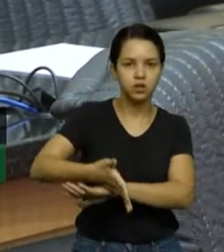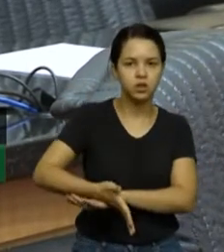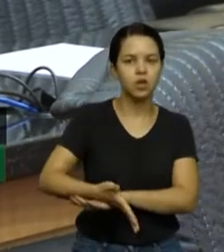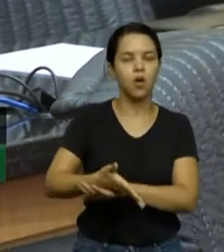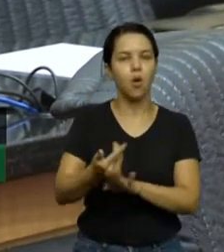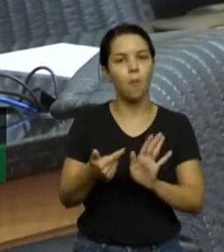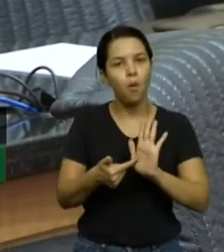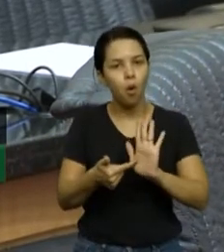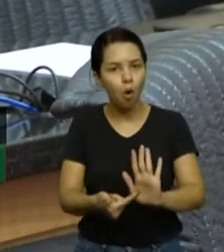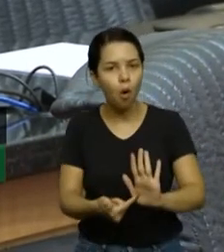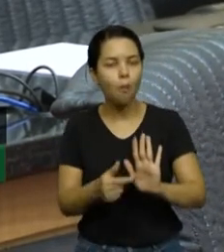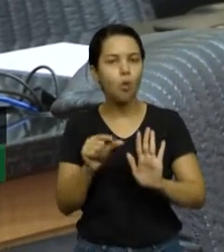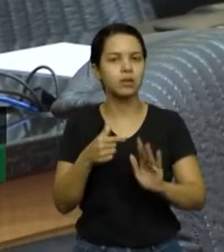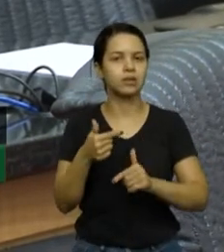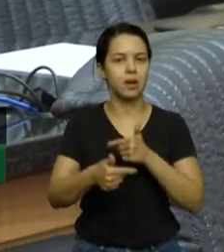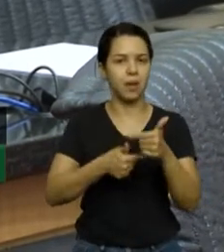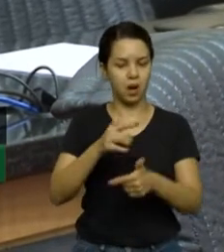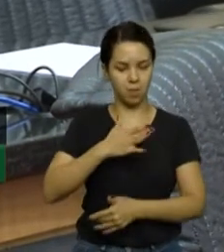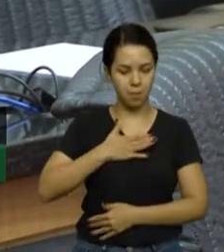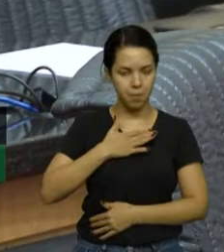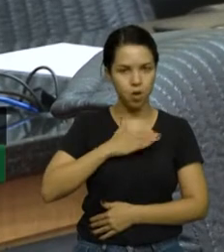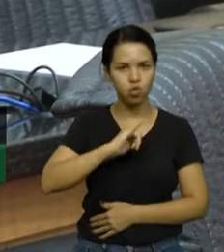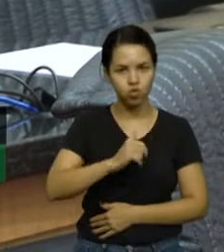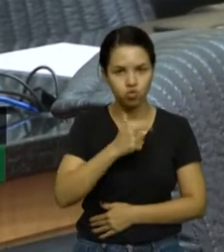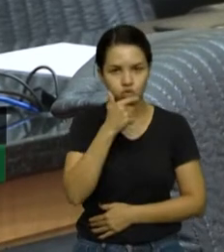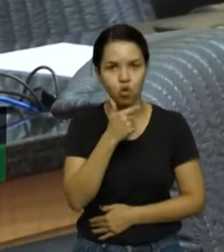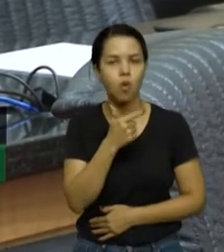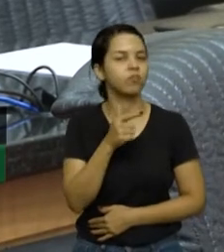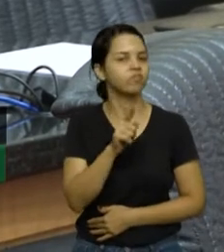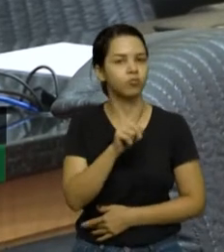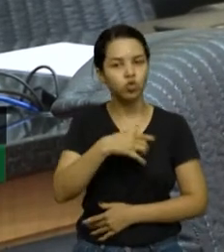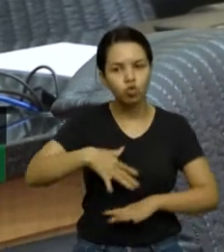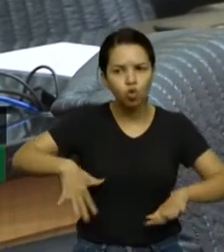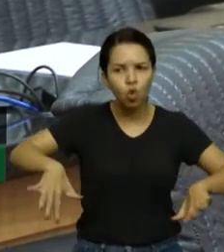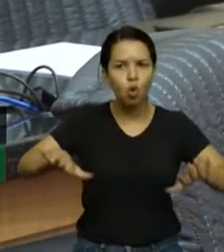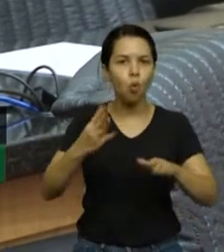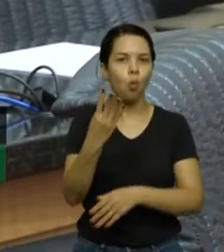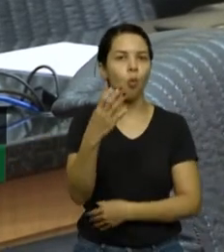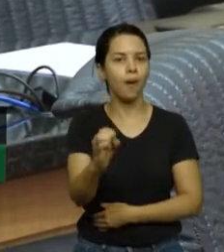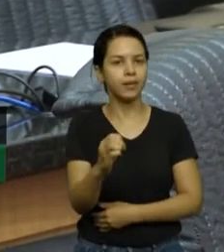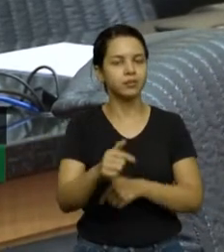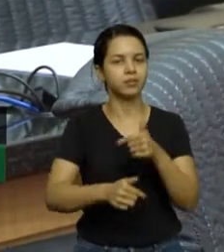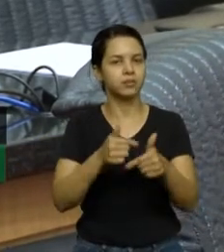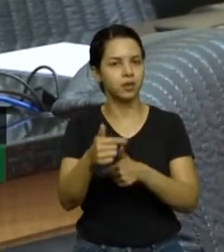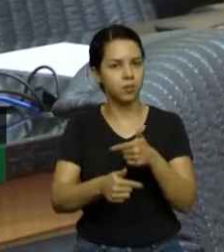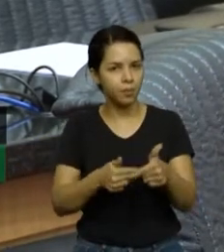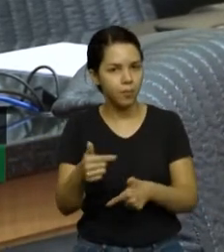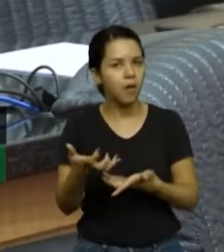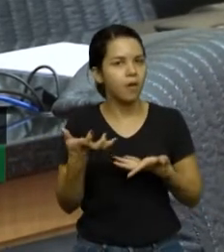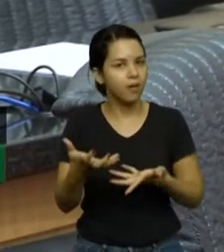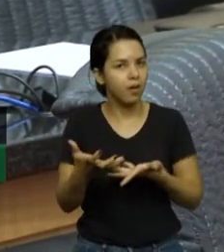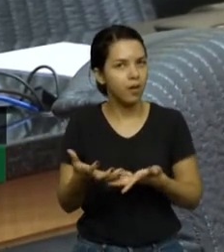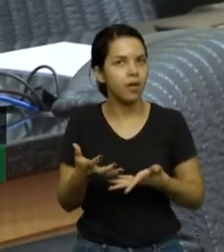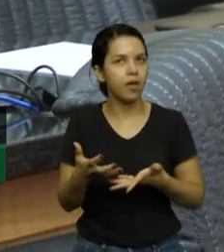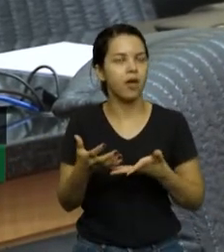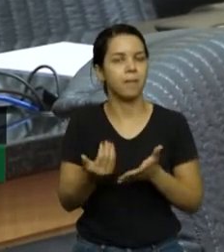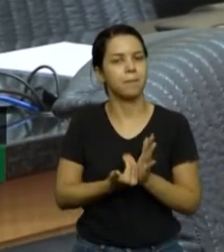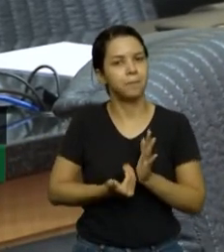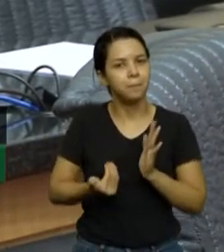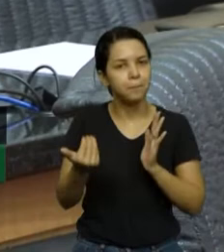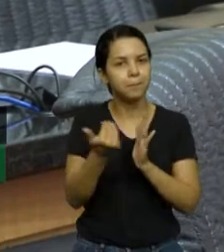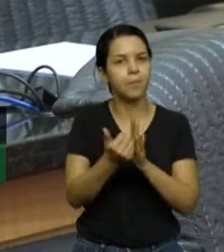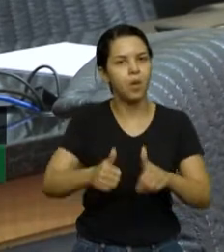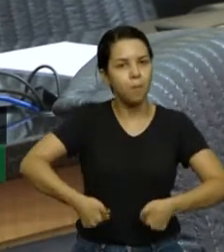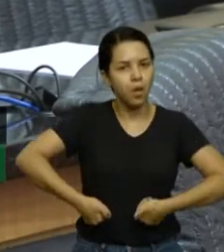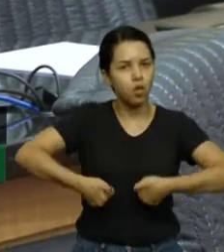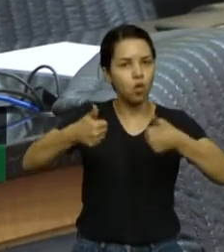trabalho do deputado Jerry, mas o trabalho de todos nós, 40 deputados, que procuramos fazer sempre mais e melhor por vocês e